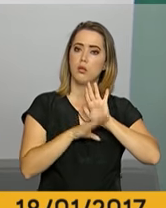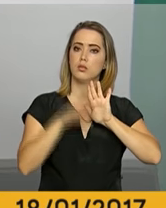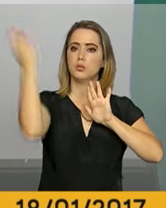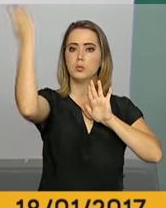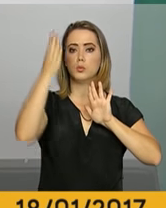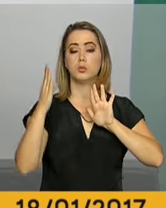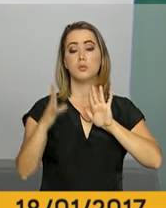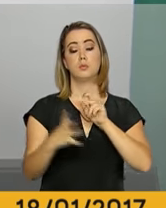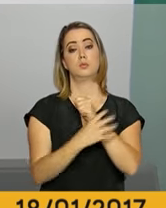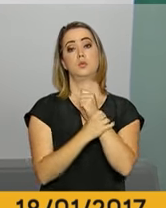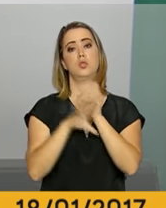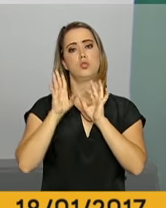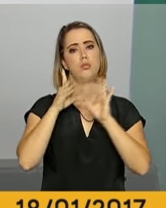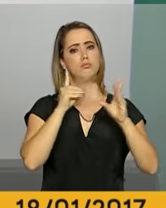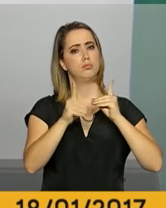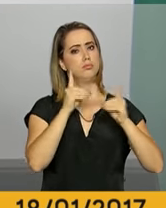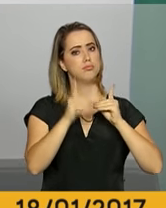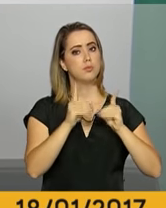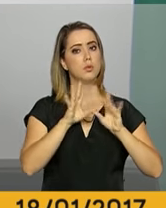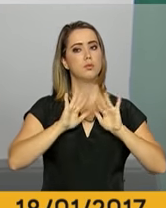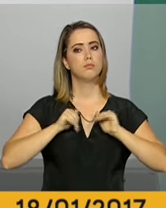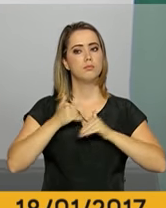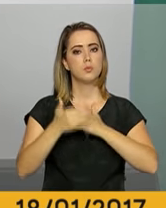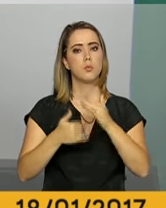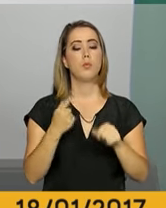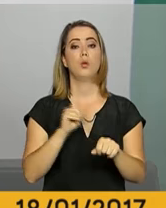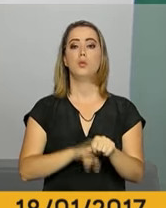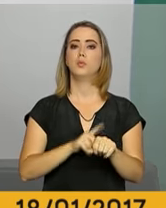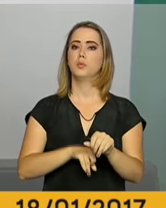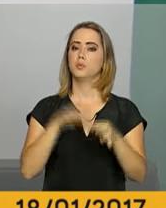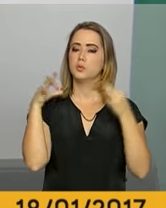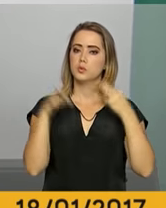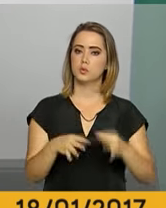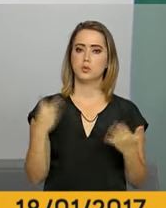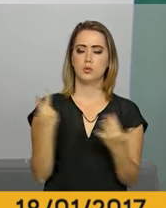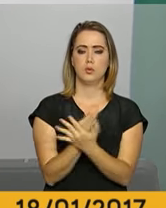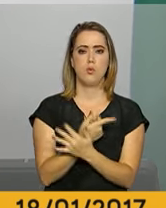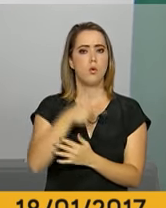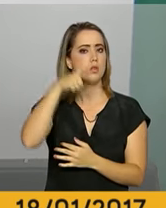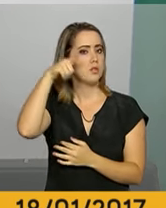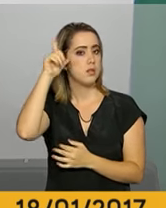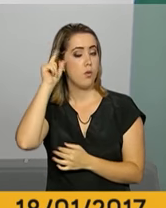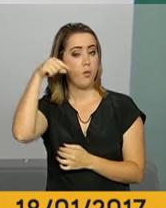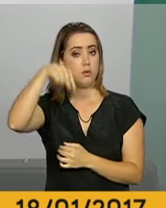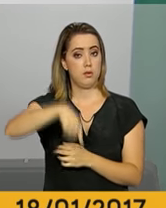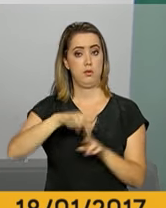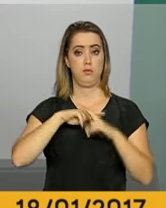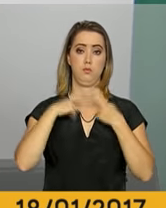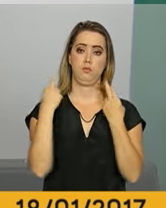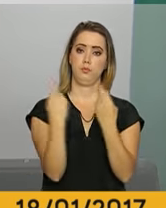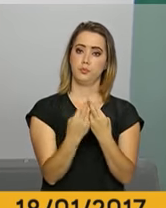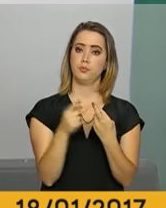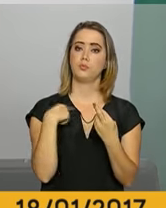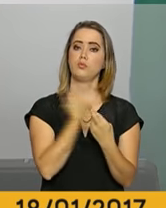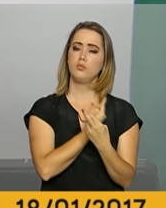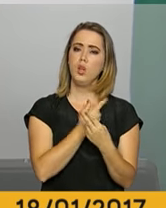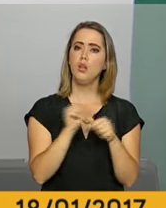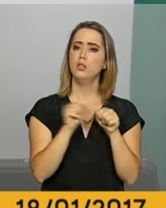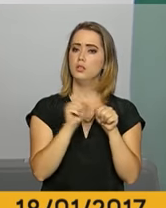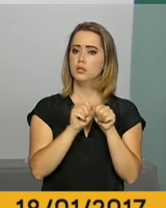longamente debatido, num dado momento, e isto se deu no dia de ontem, aqui numa reunião que